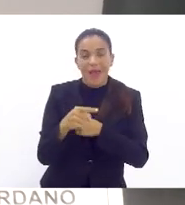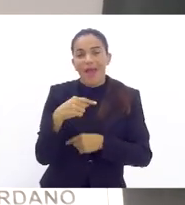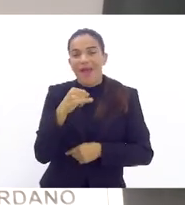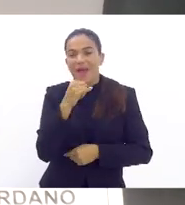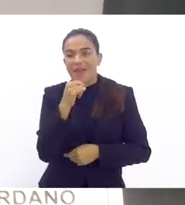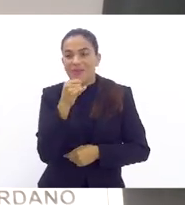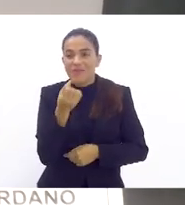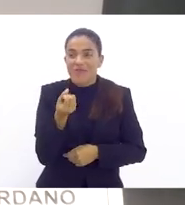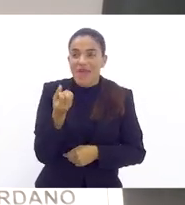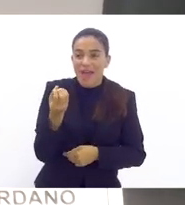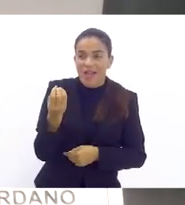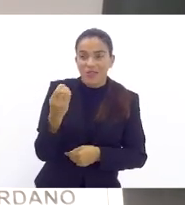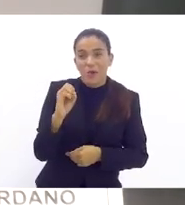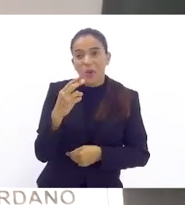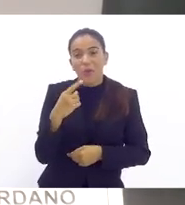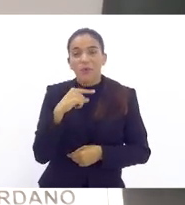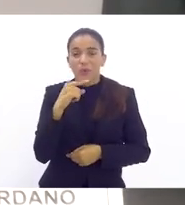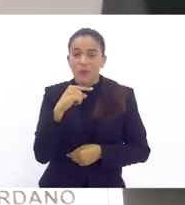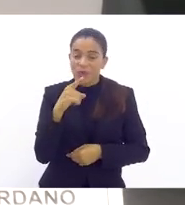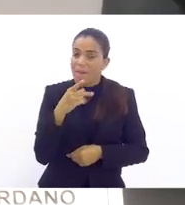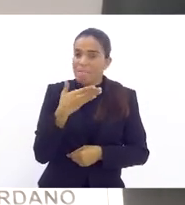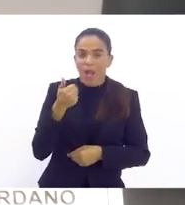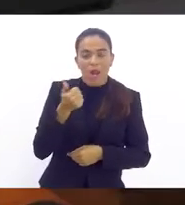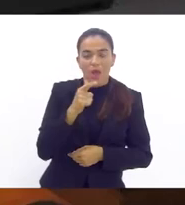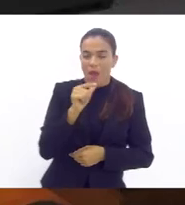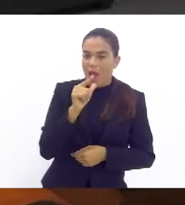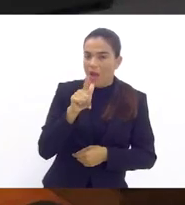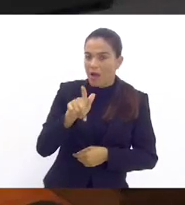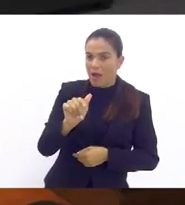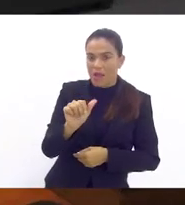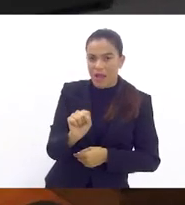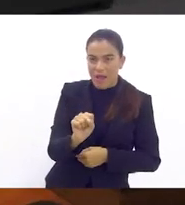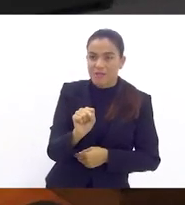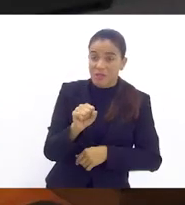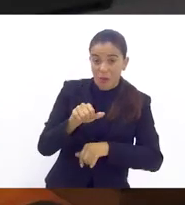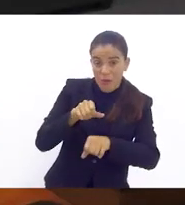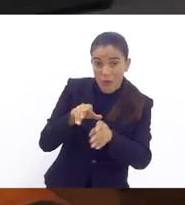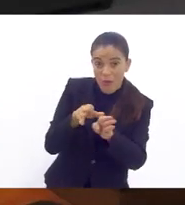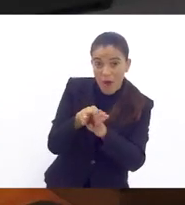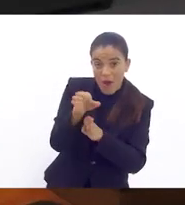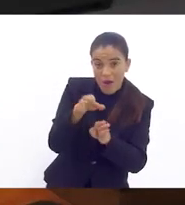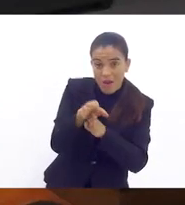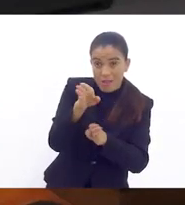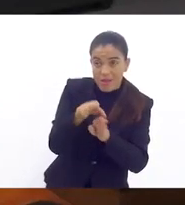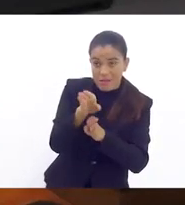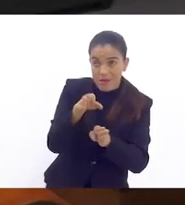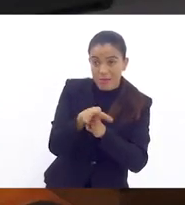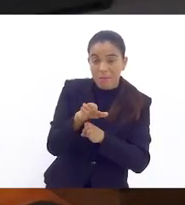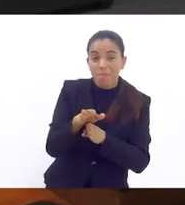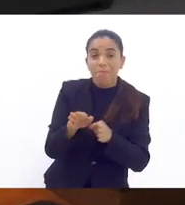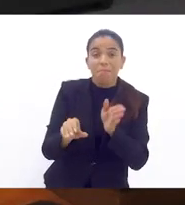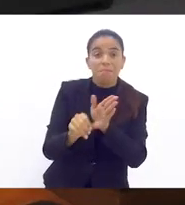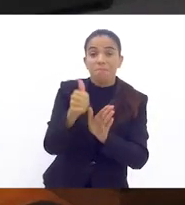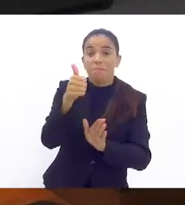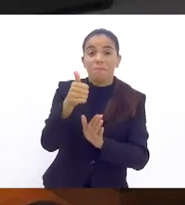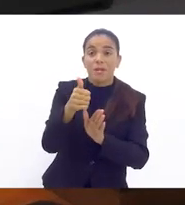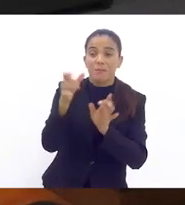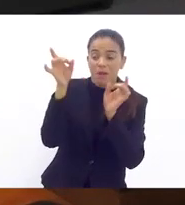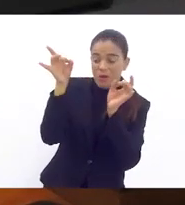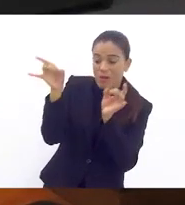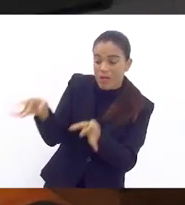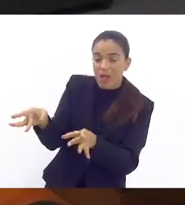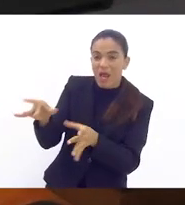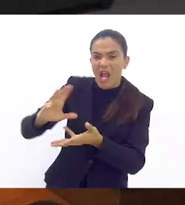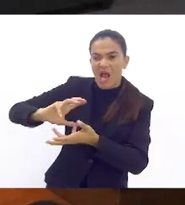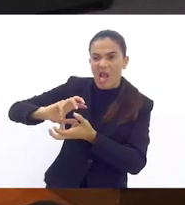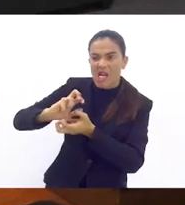estiver com dúvida, use sempre água com gás. Fica uma orientação, então, né, para a população. Primeiro, descartar de forma